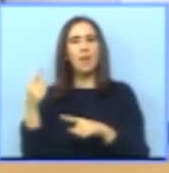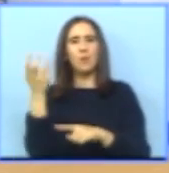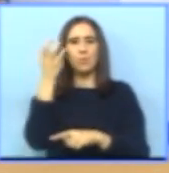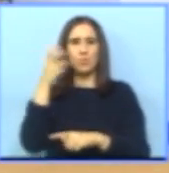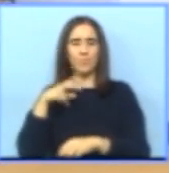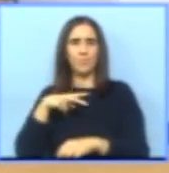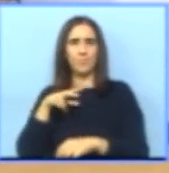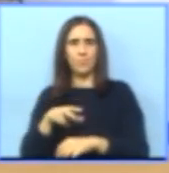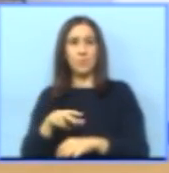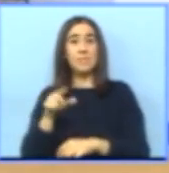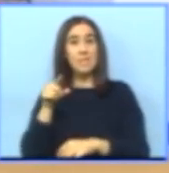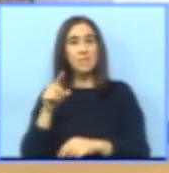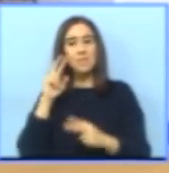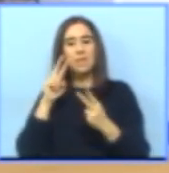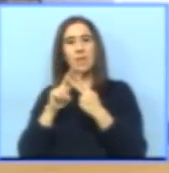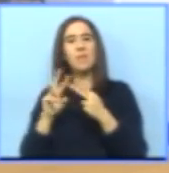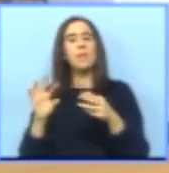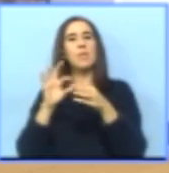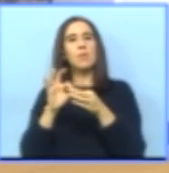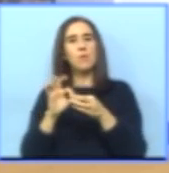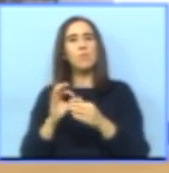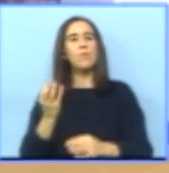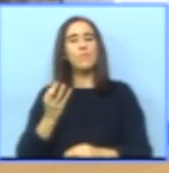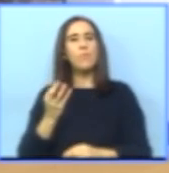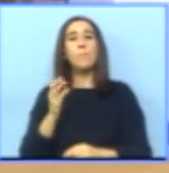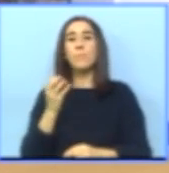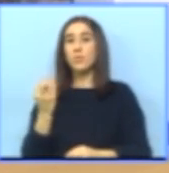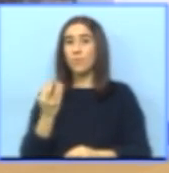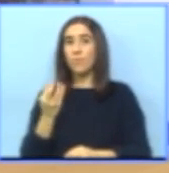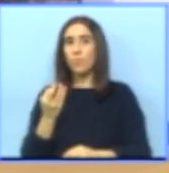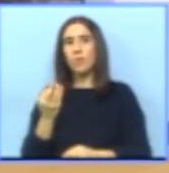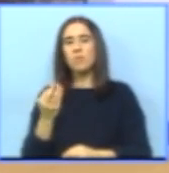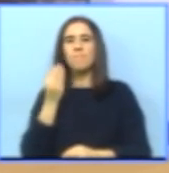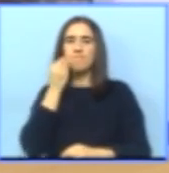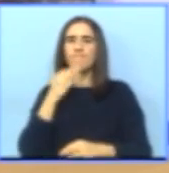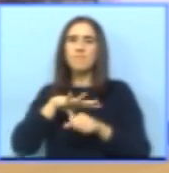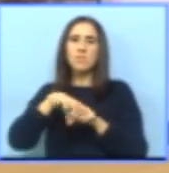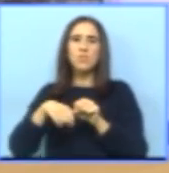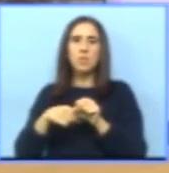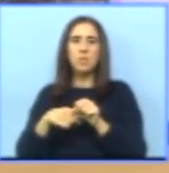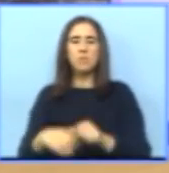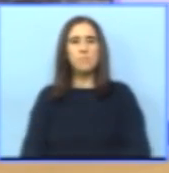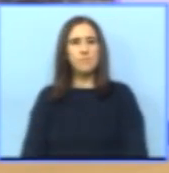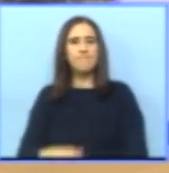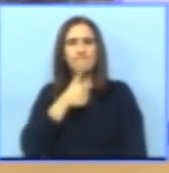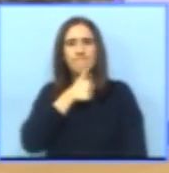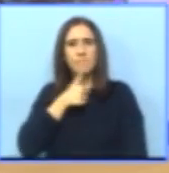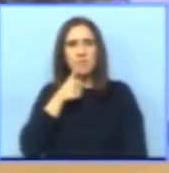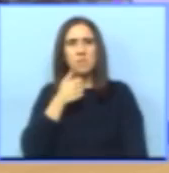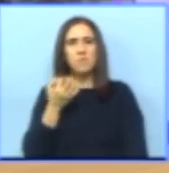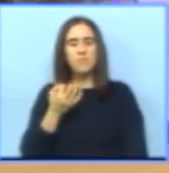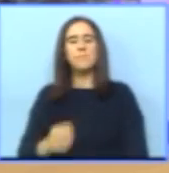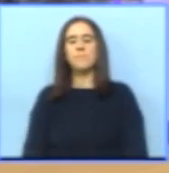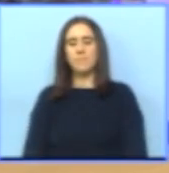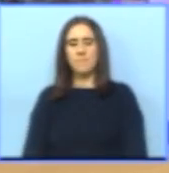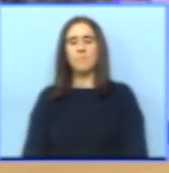portuguesa. Esse encontro não se fez sem também uma componente de tragédia. O martírio. Houve a